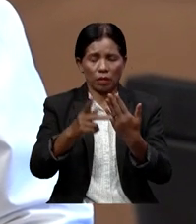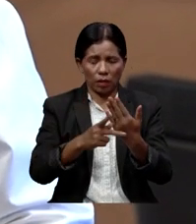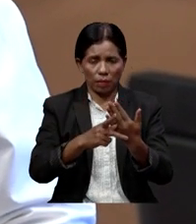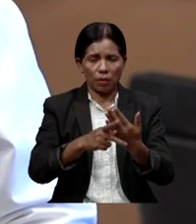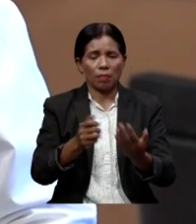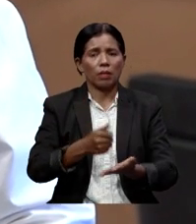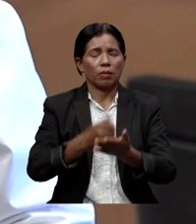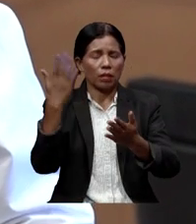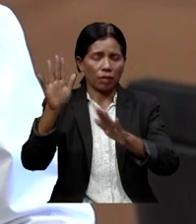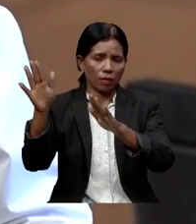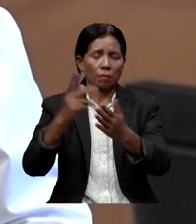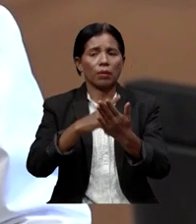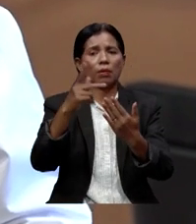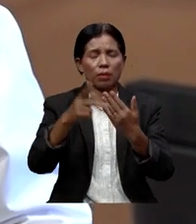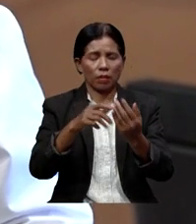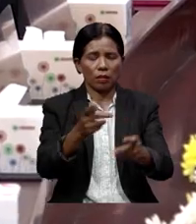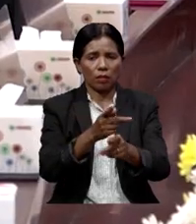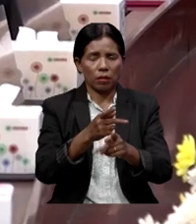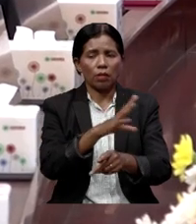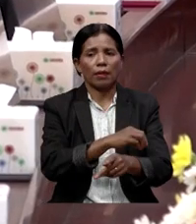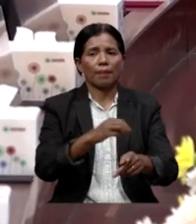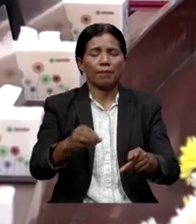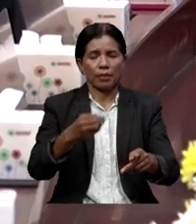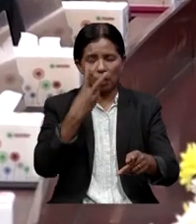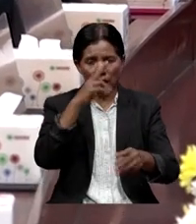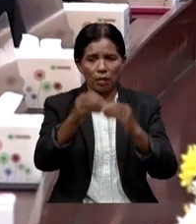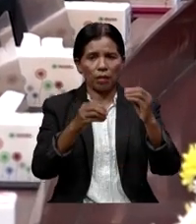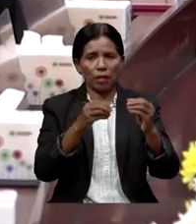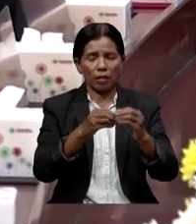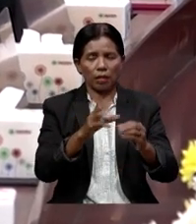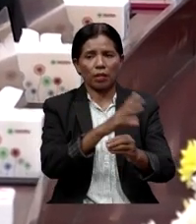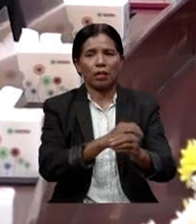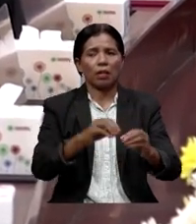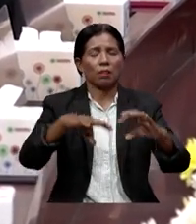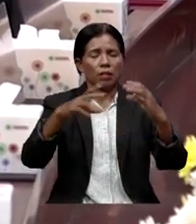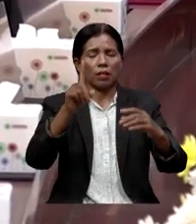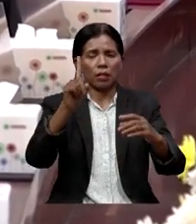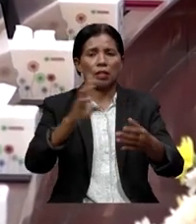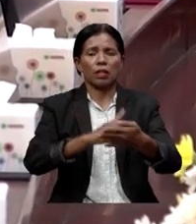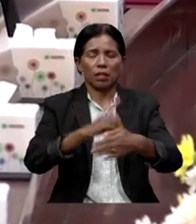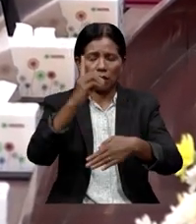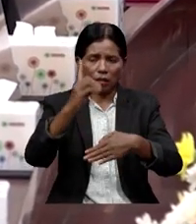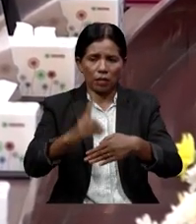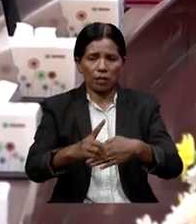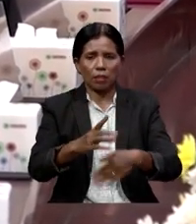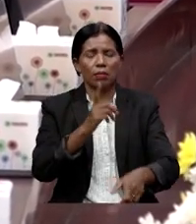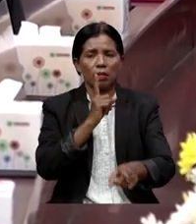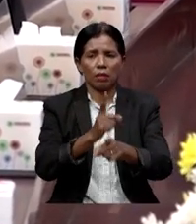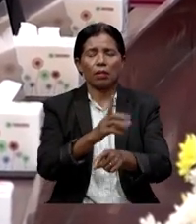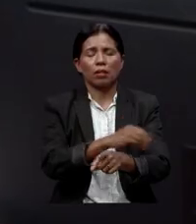Comunitária. Programa tem o objetivo de assegurar direito à habitação, no dar condição e de desenvolvimento integrado